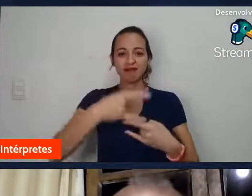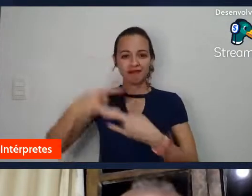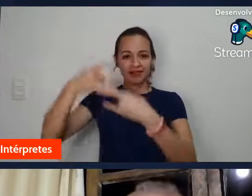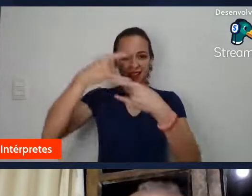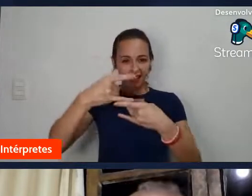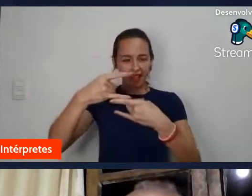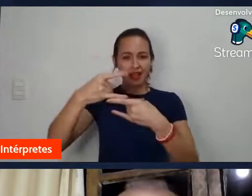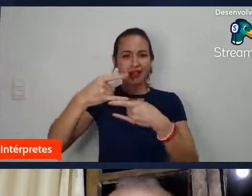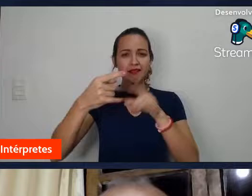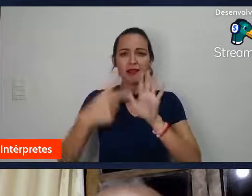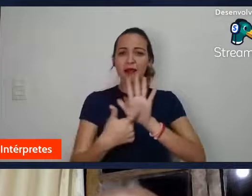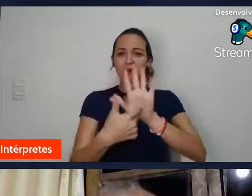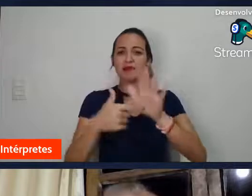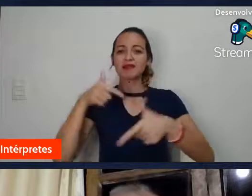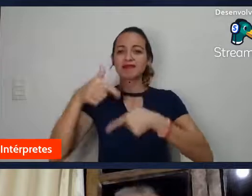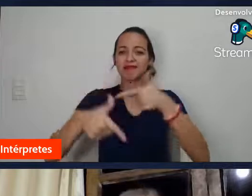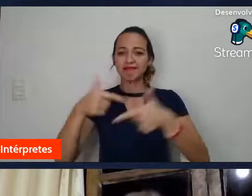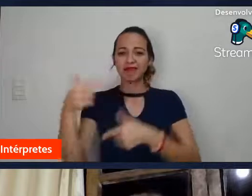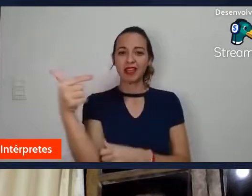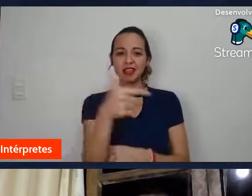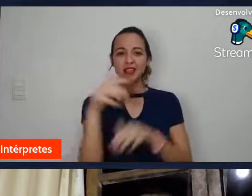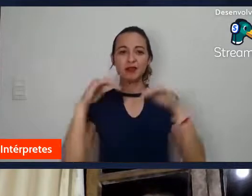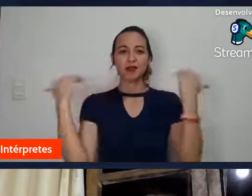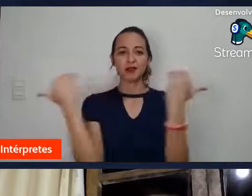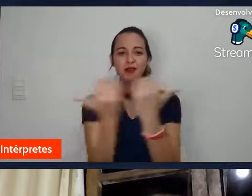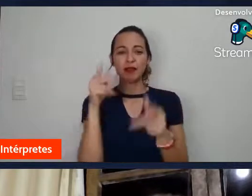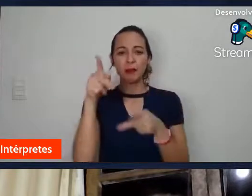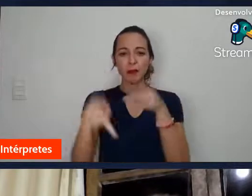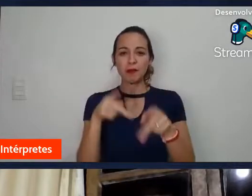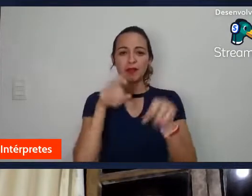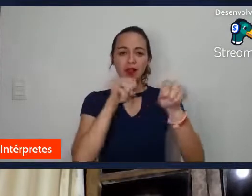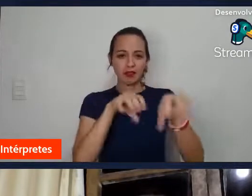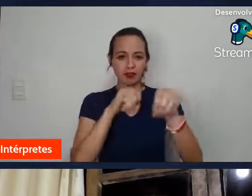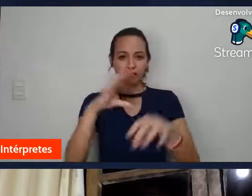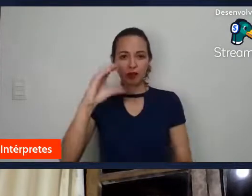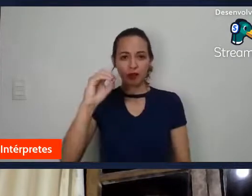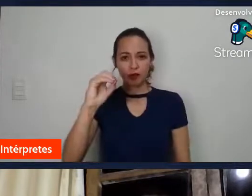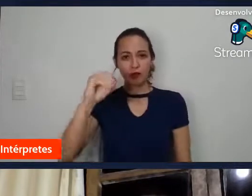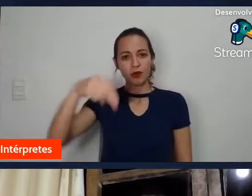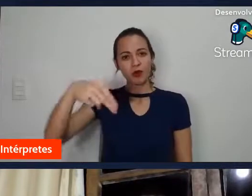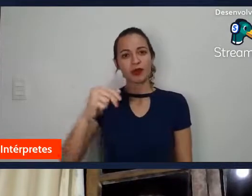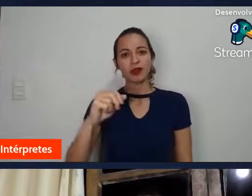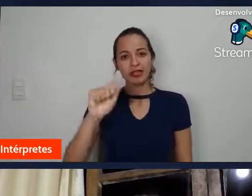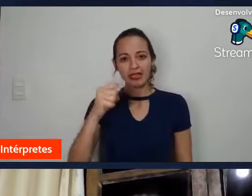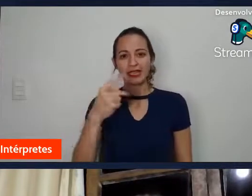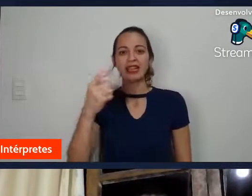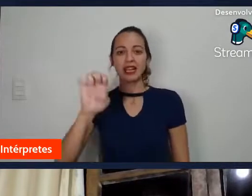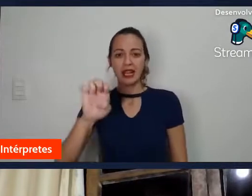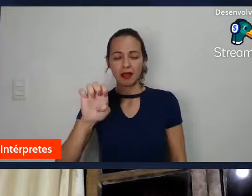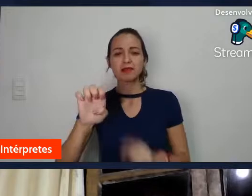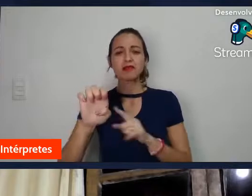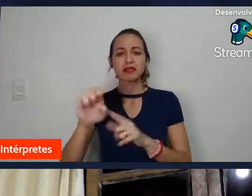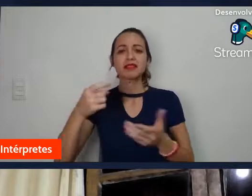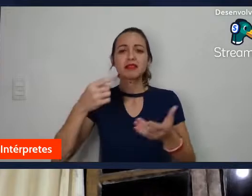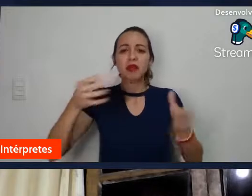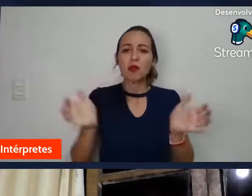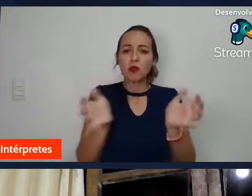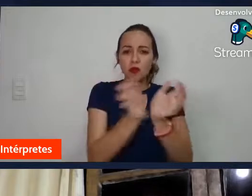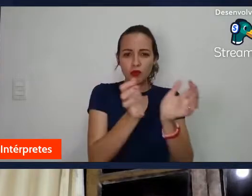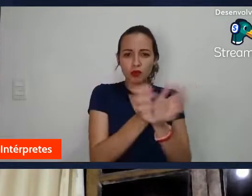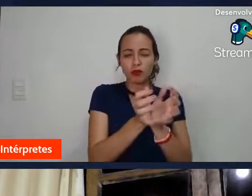trabalhos da segunda Conferência Popular da Educação, a CONAP, Capixaba, e desse encontro que